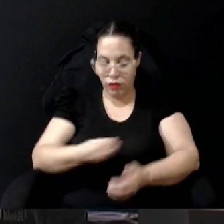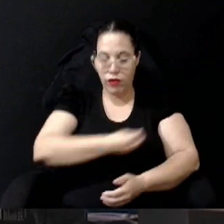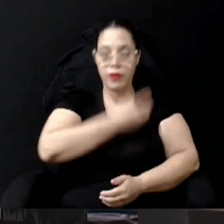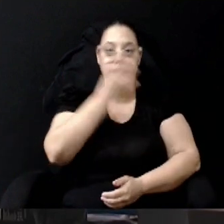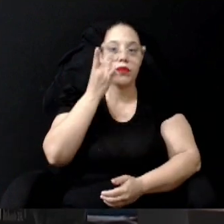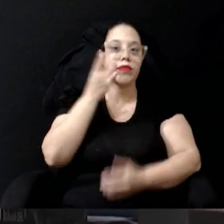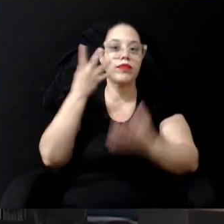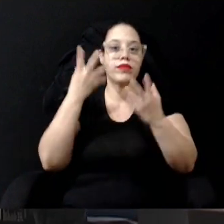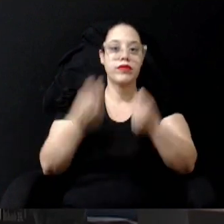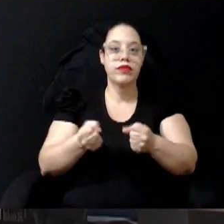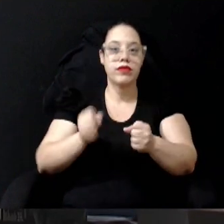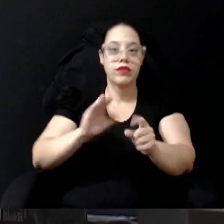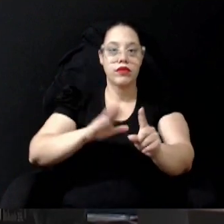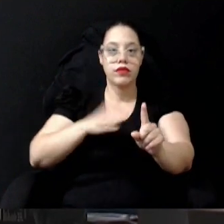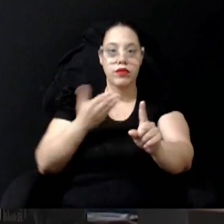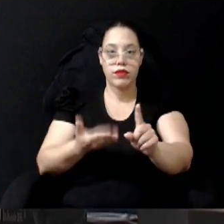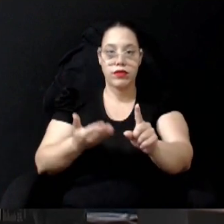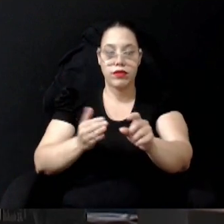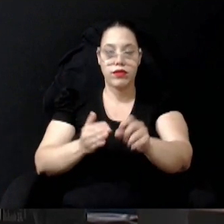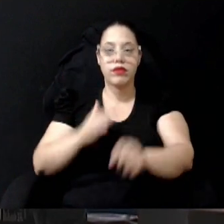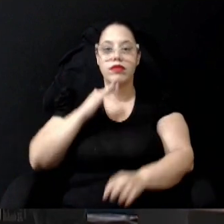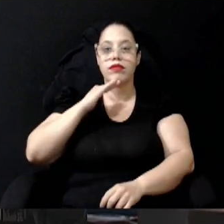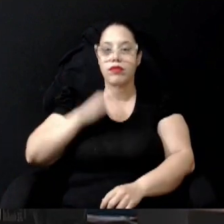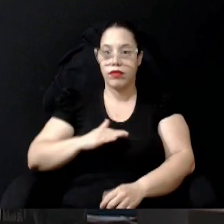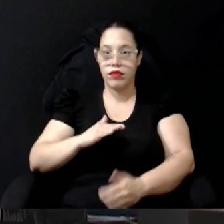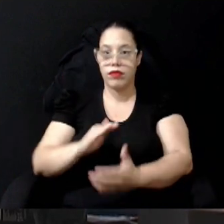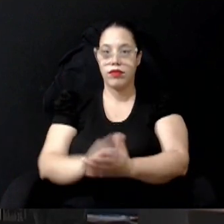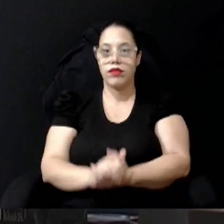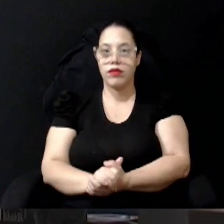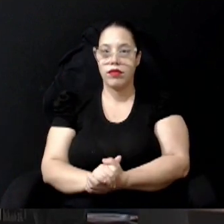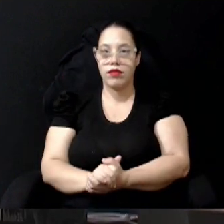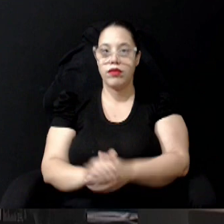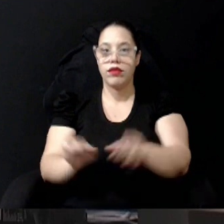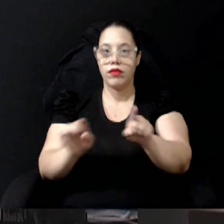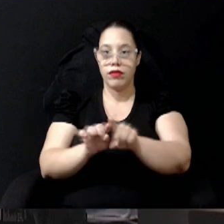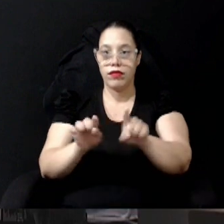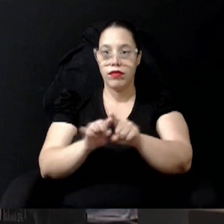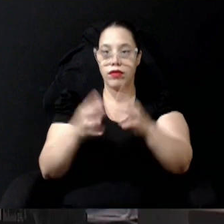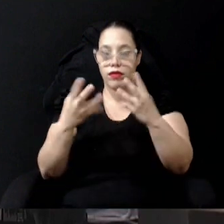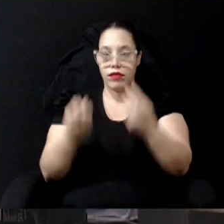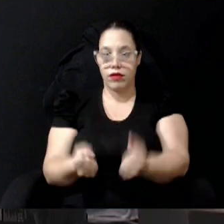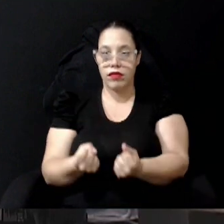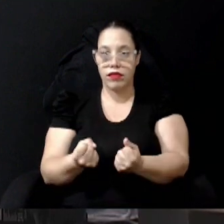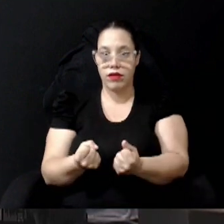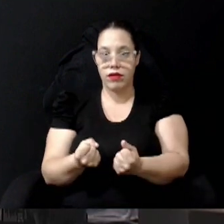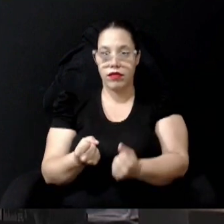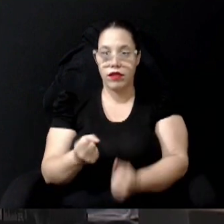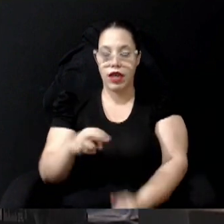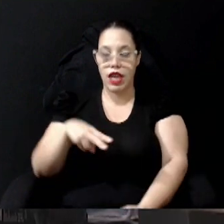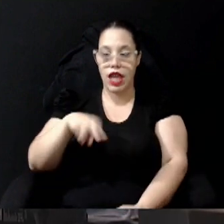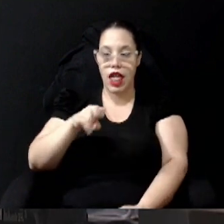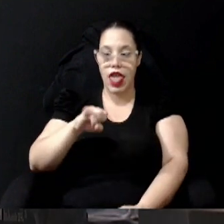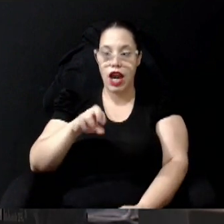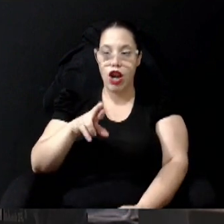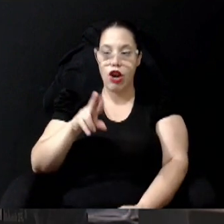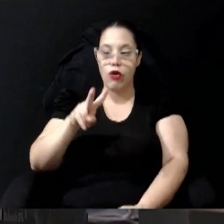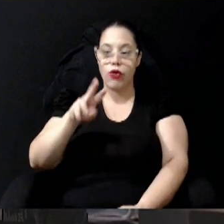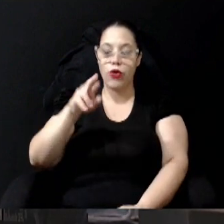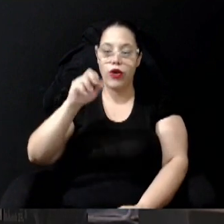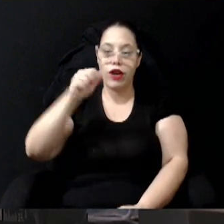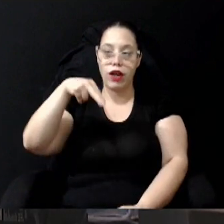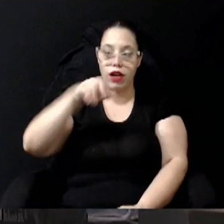nossos homenageados desta tarde. Por favor, recebam Nilvanda Sena Rodrigues.